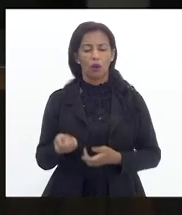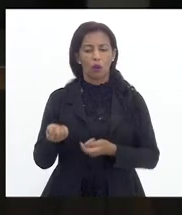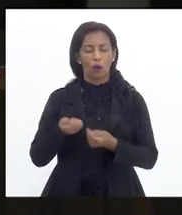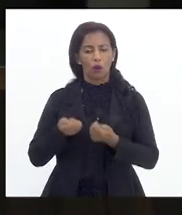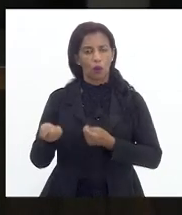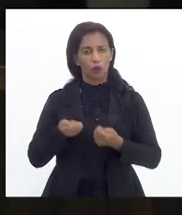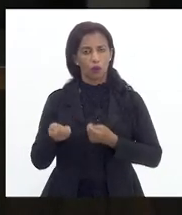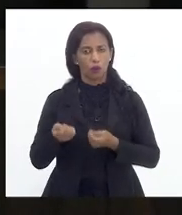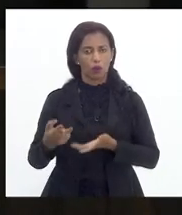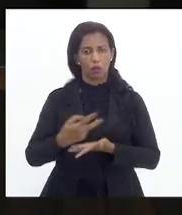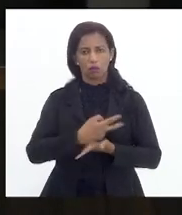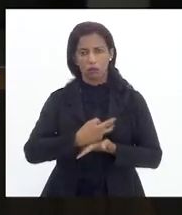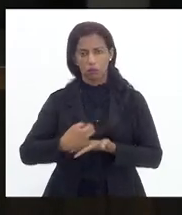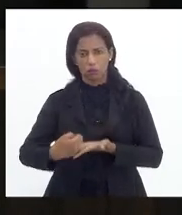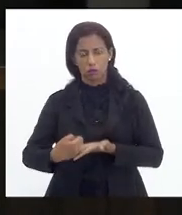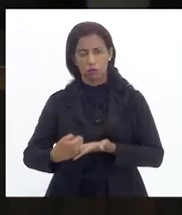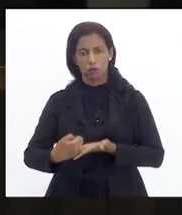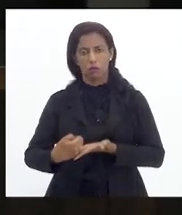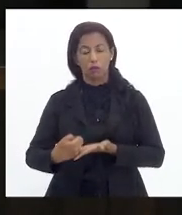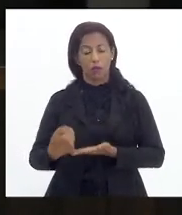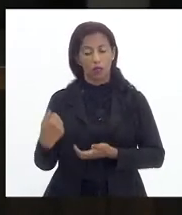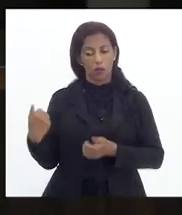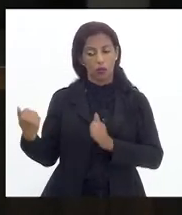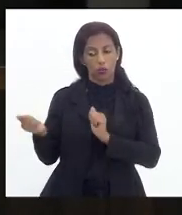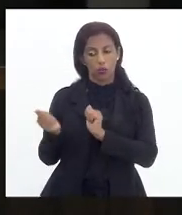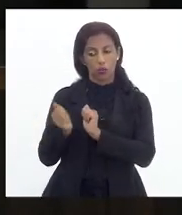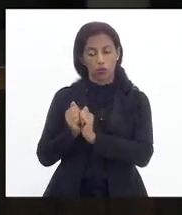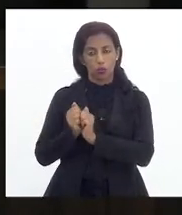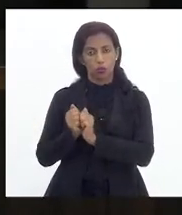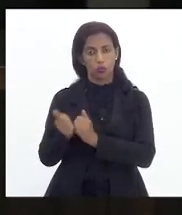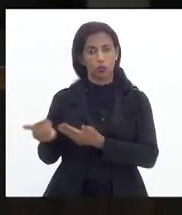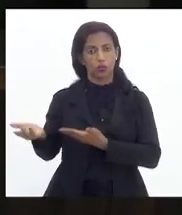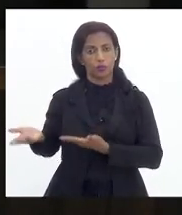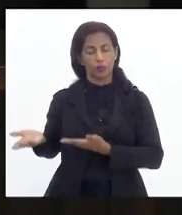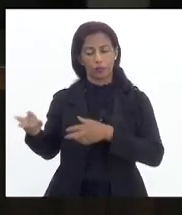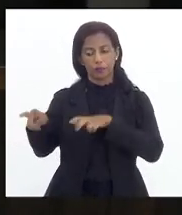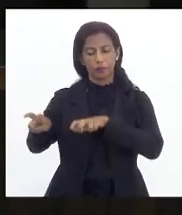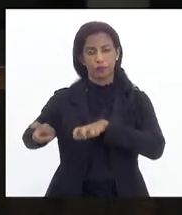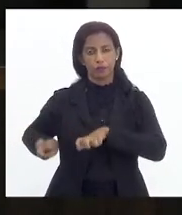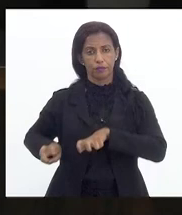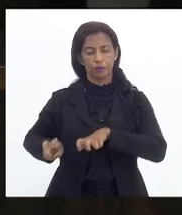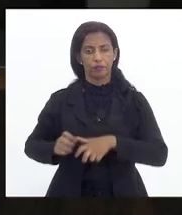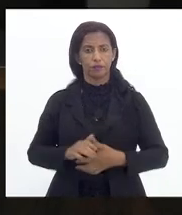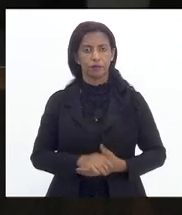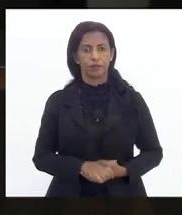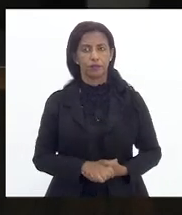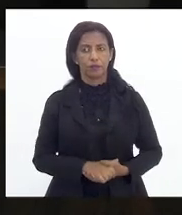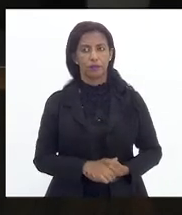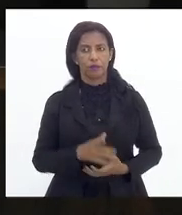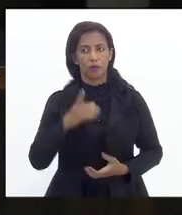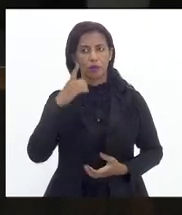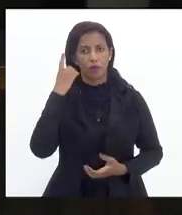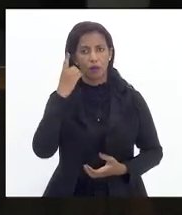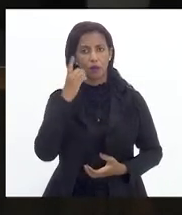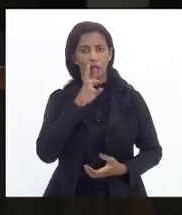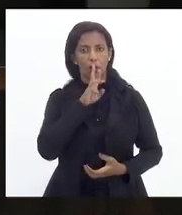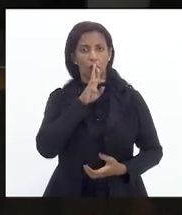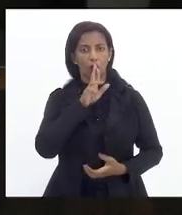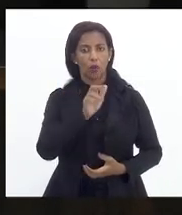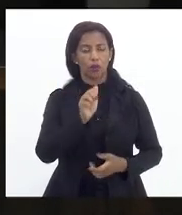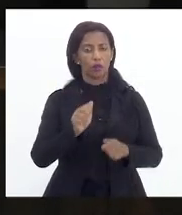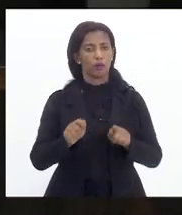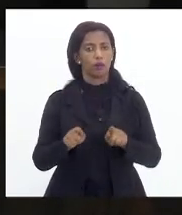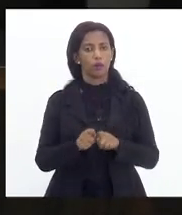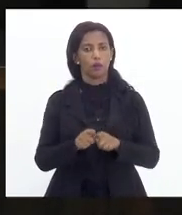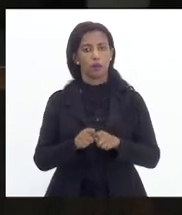estadual para comigo copresidir a mesma o deputado Rodrigo Amorim presidente da